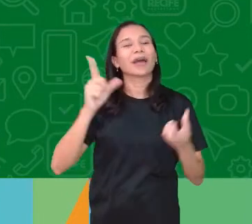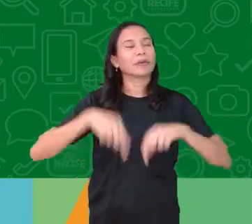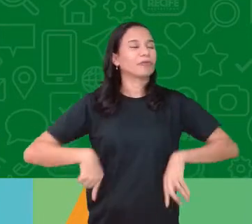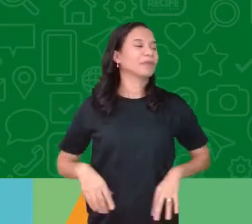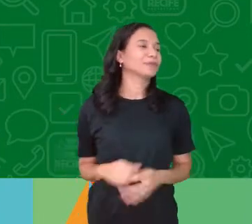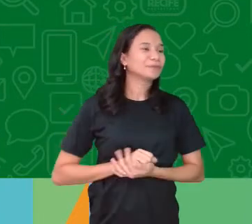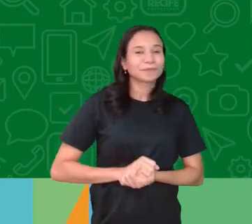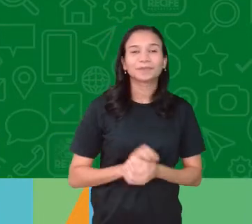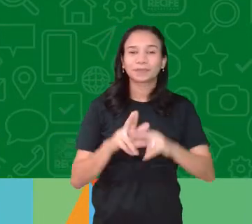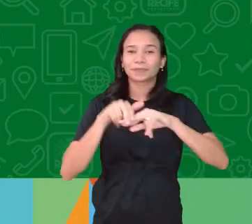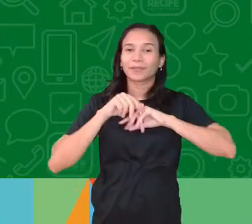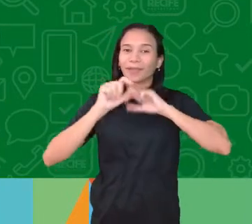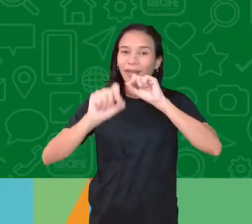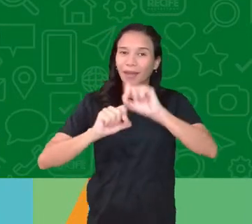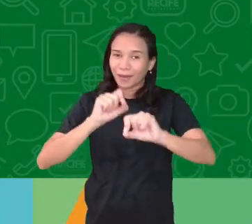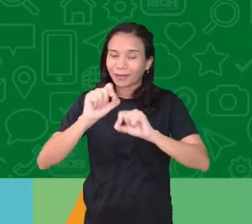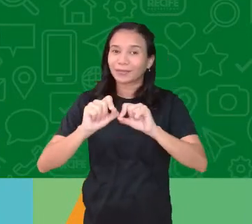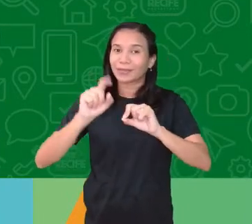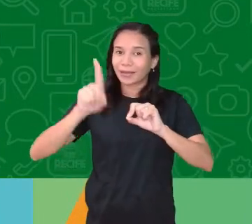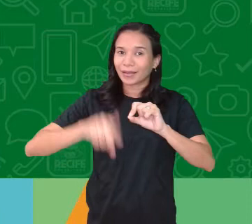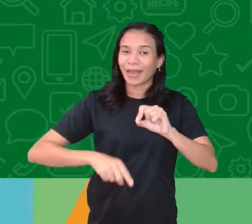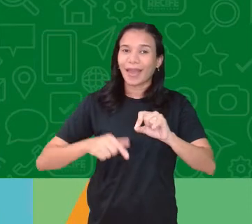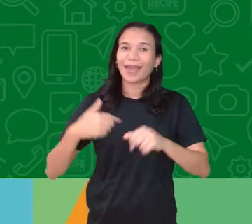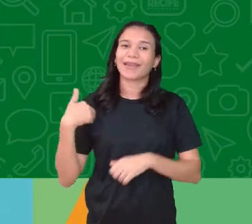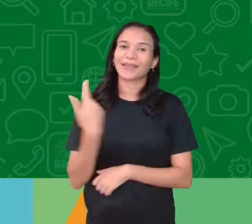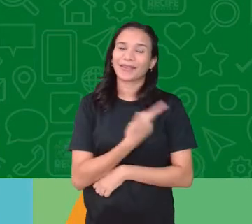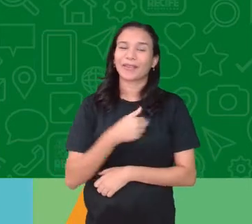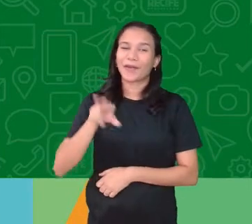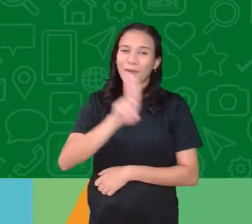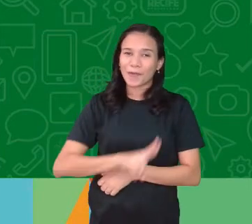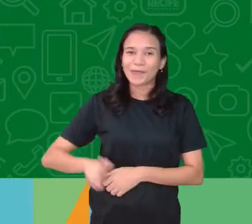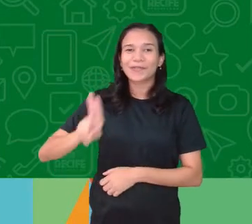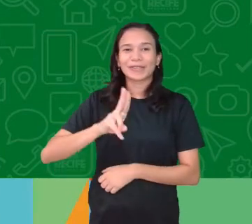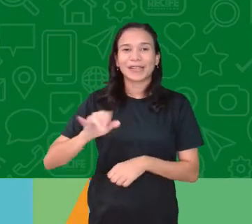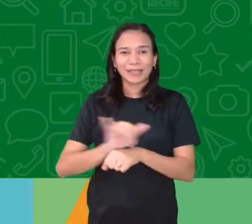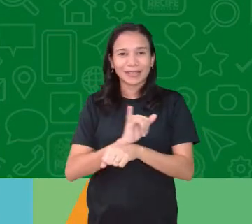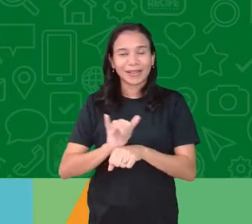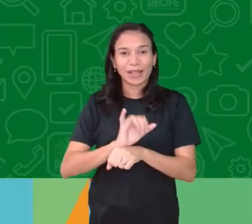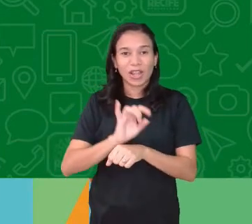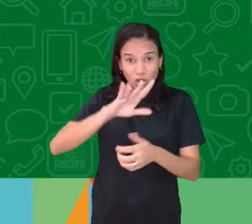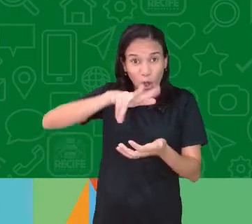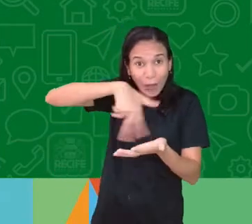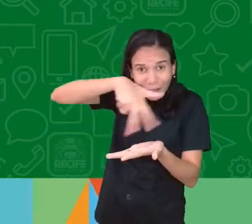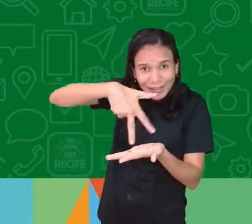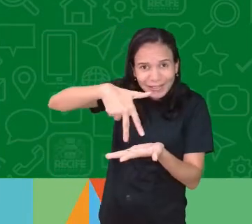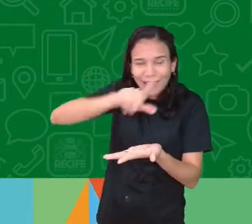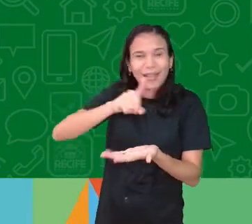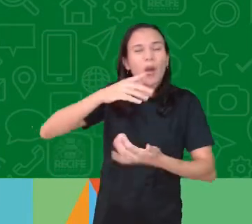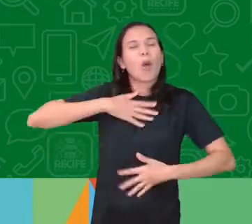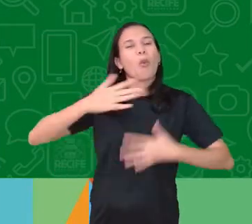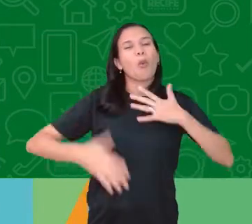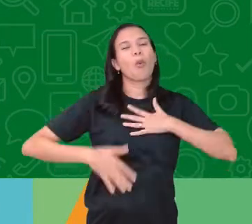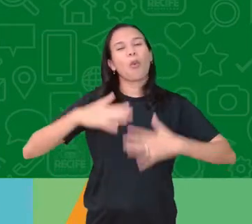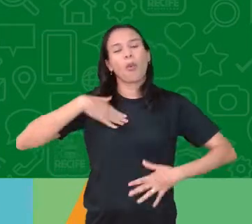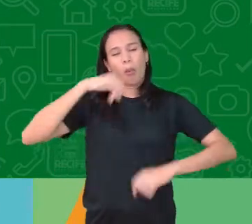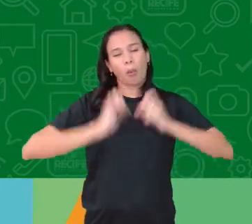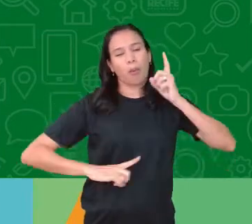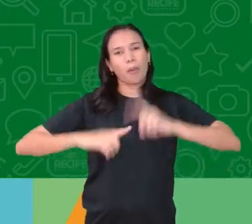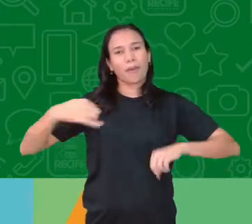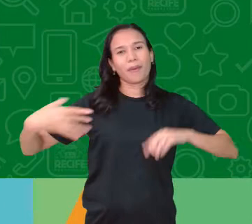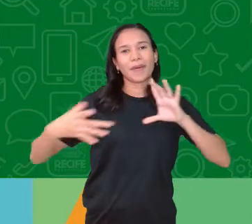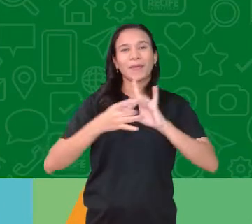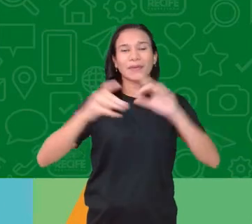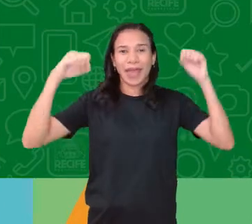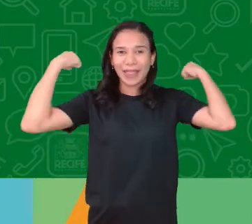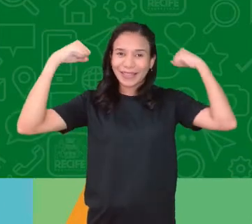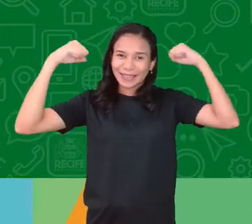enfim. Essa é a linguagem que a gente utiliza, que não só para dança, né, a linguagem corporal faz parte da minha disciplina, que é a educação